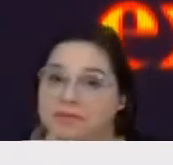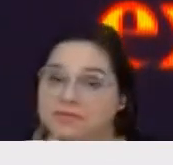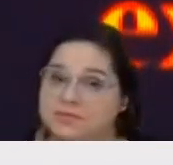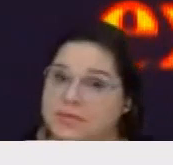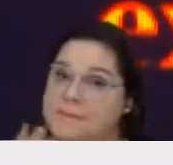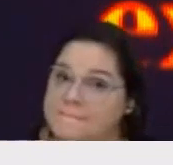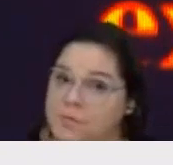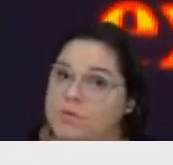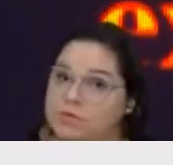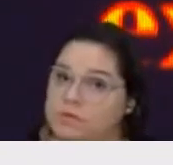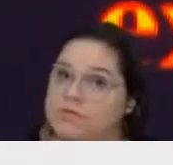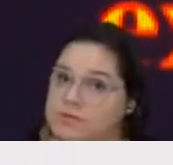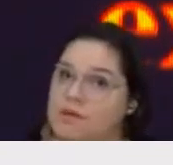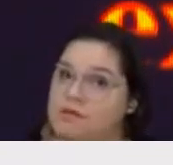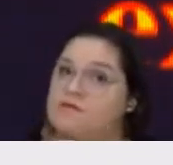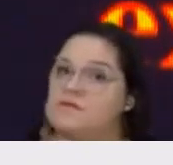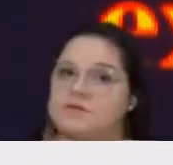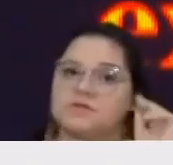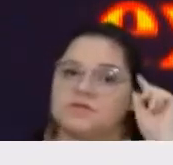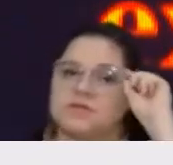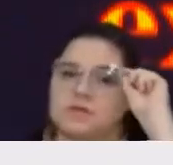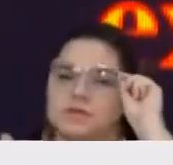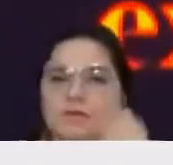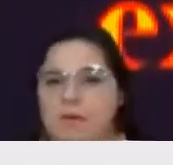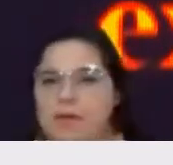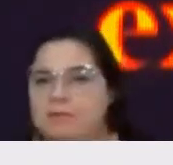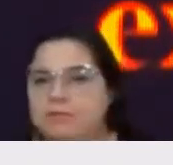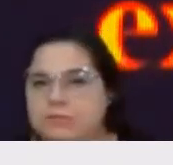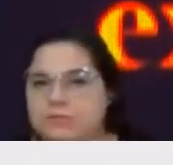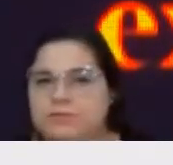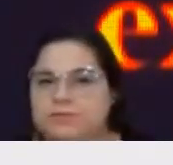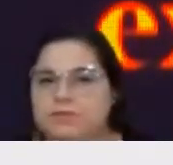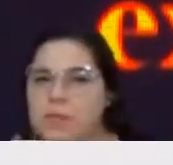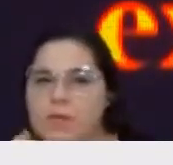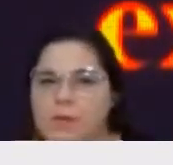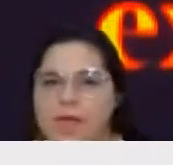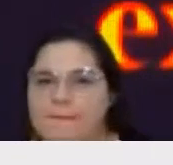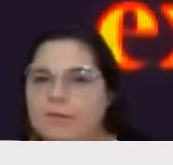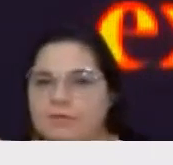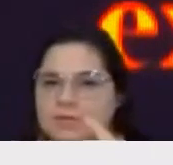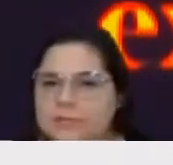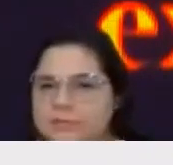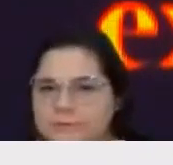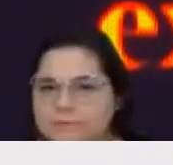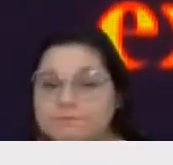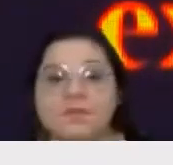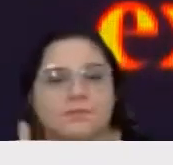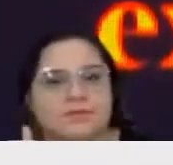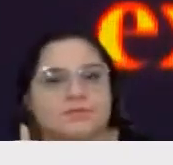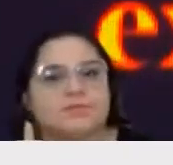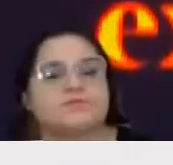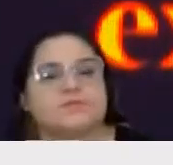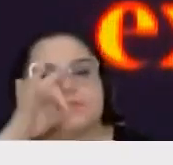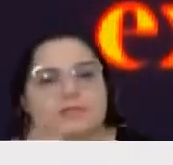ainda. Não é um caminho simples, não é um caminho sem obstáculos, mas eu tenho certeza que trabalhadores, empresários,